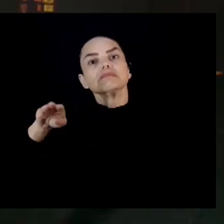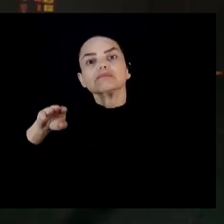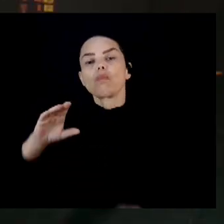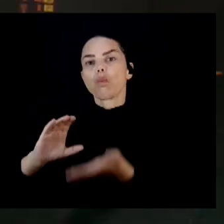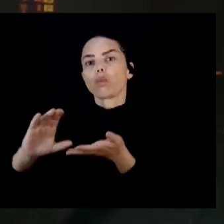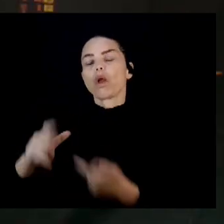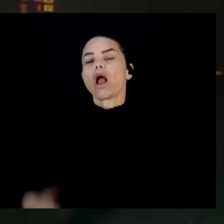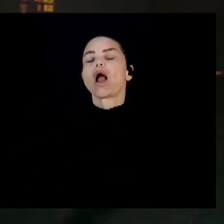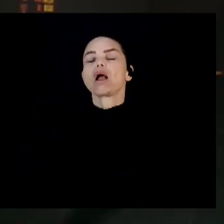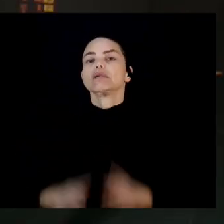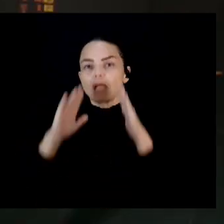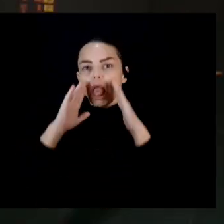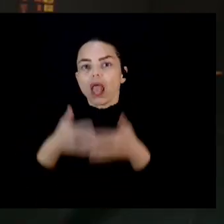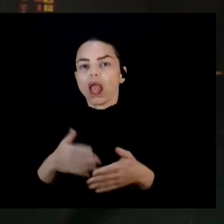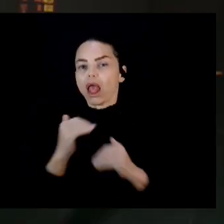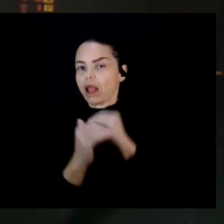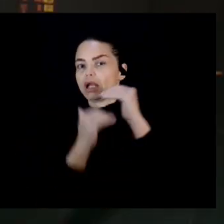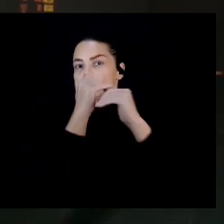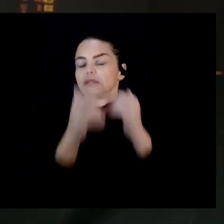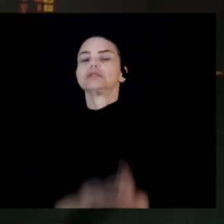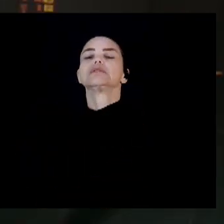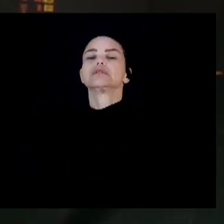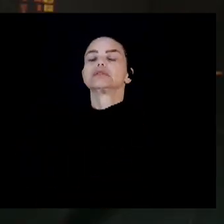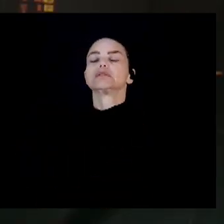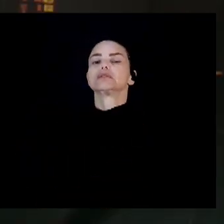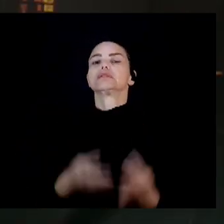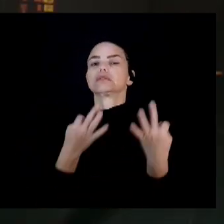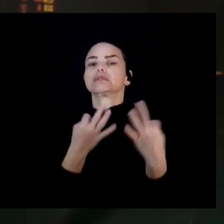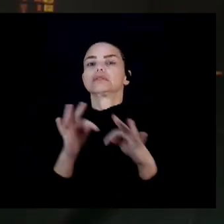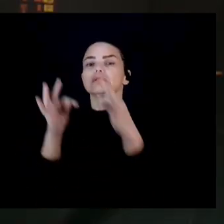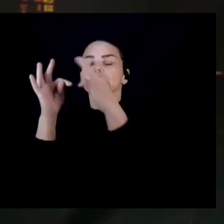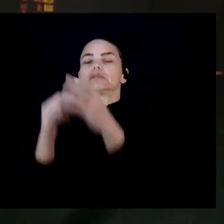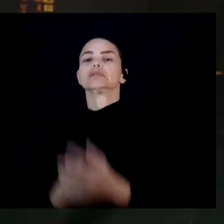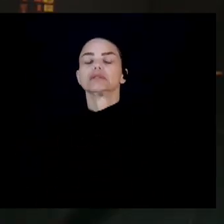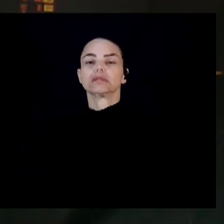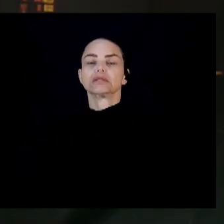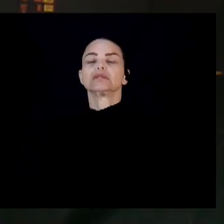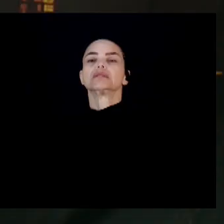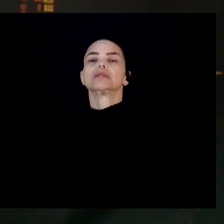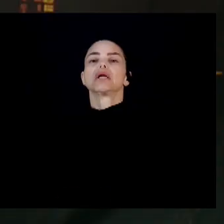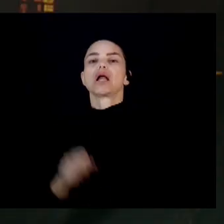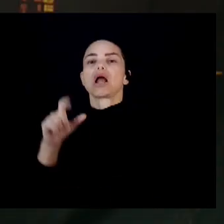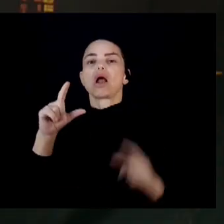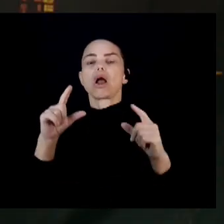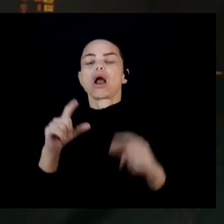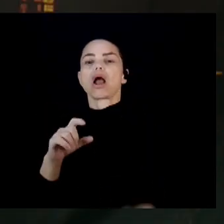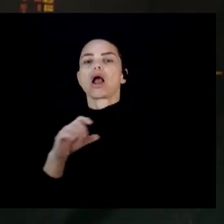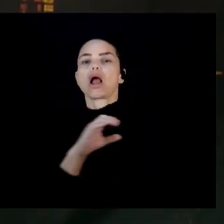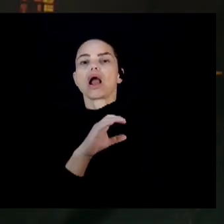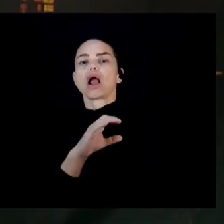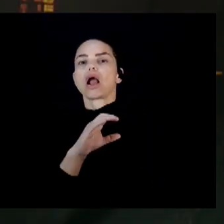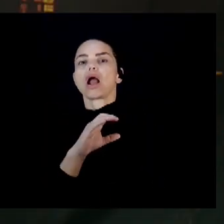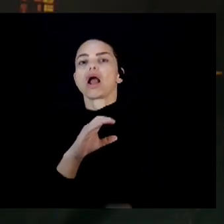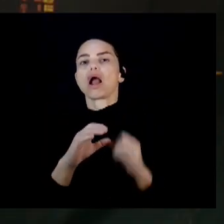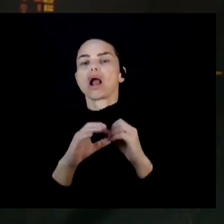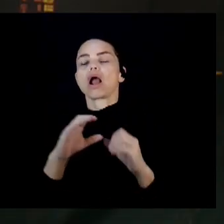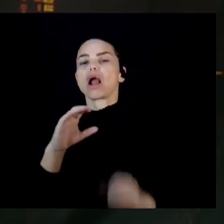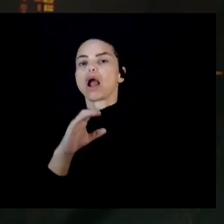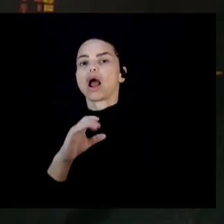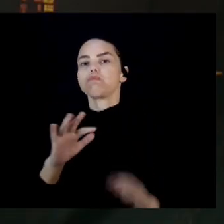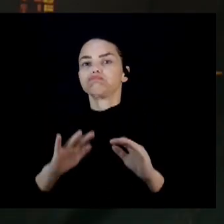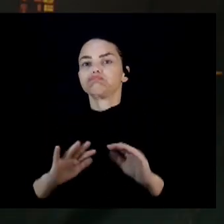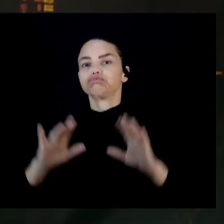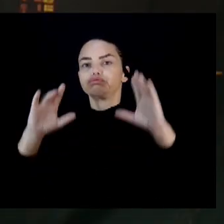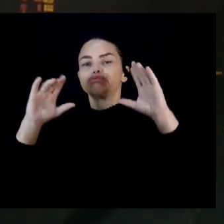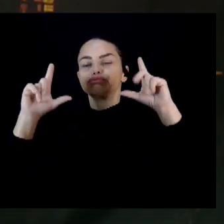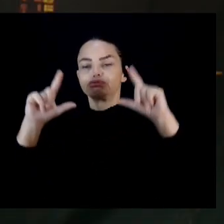ao desenvolvimento de tecnologias de baixo carbono e a transição energética. A iniciativa reúne